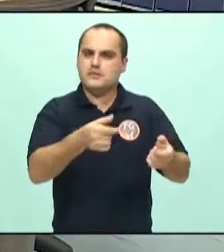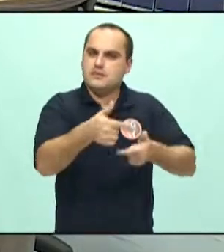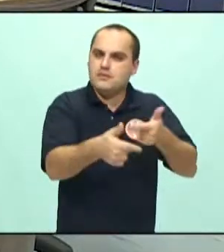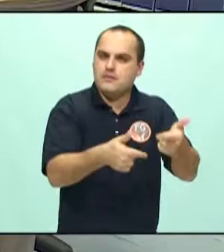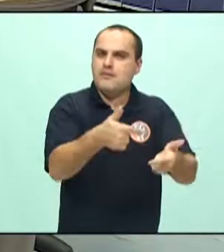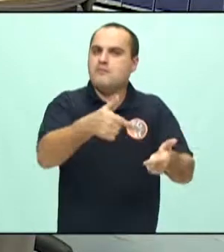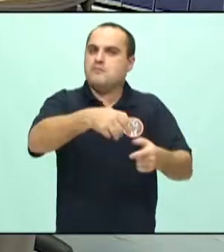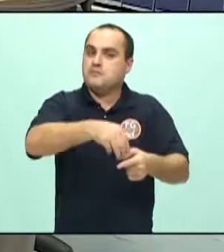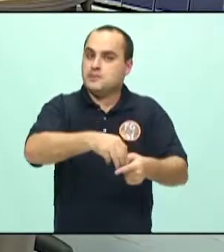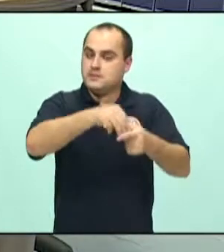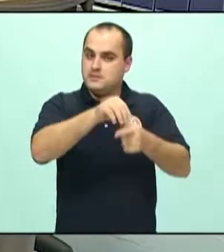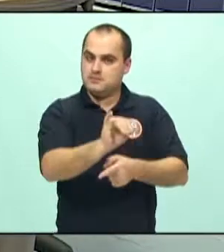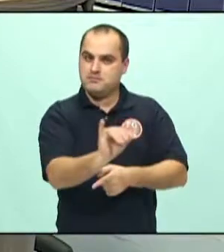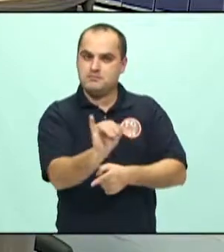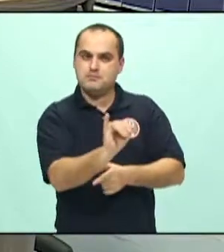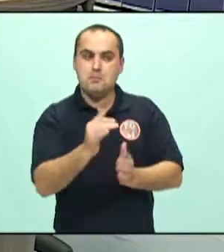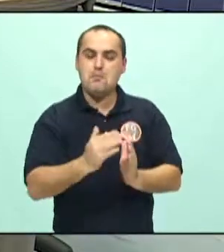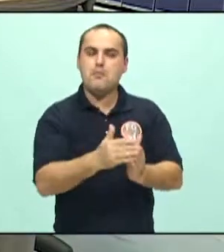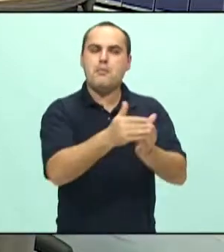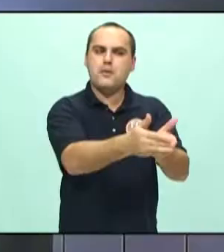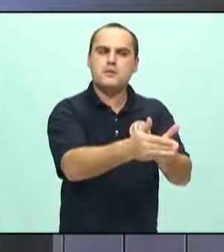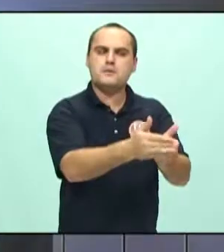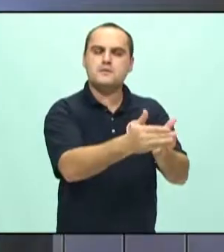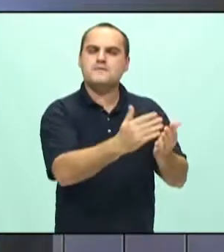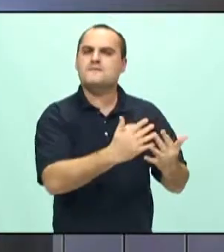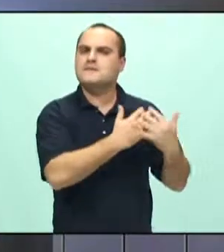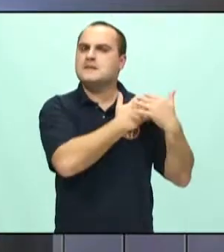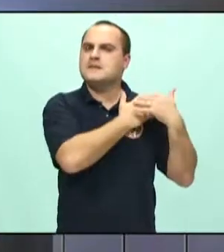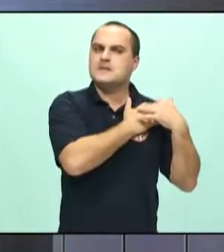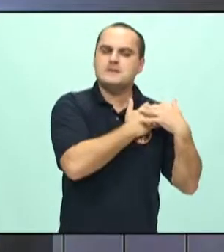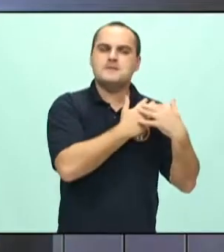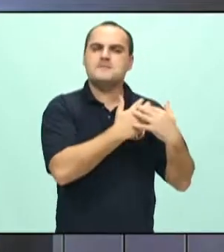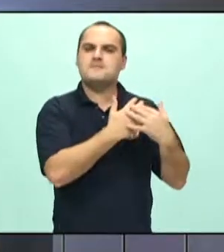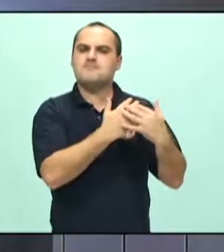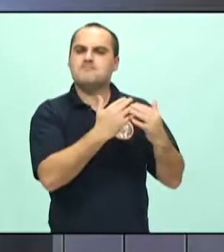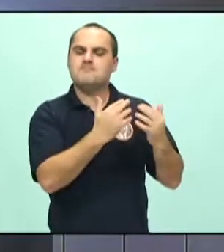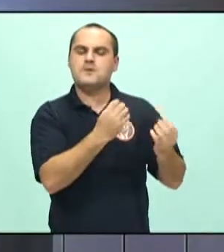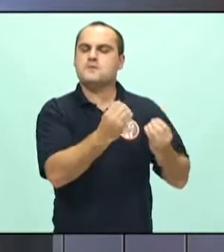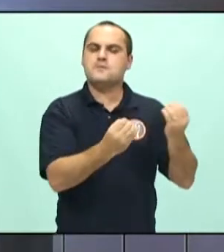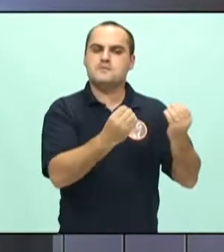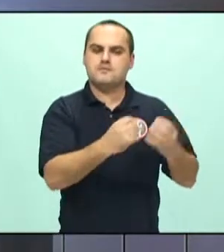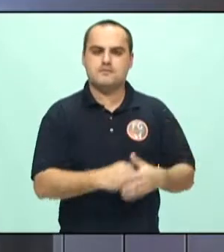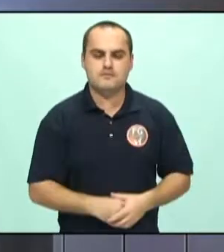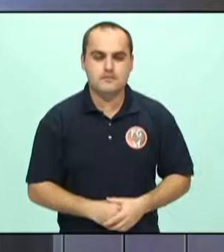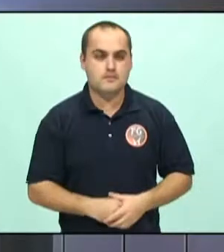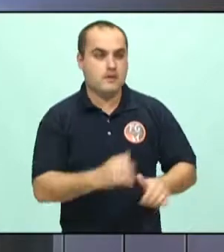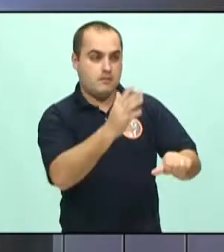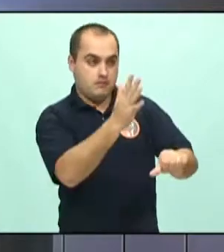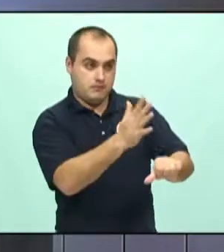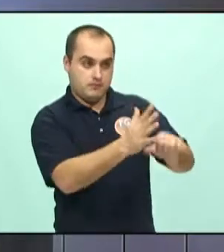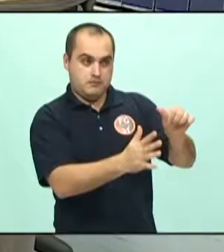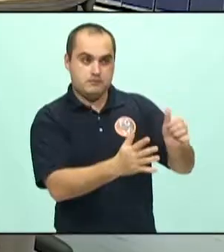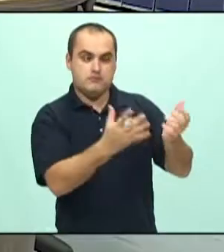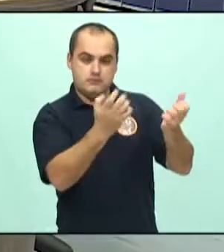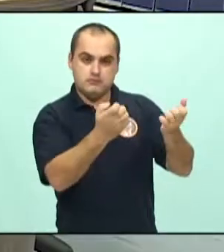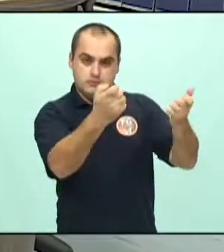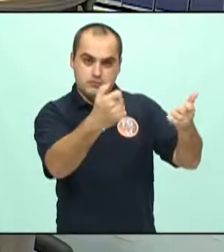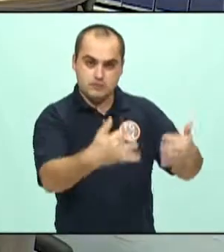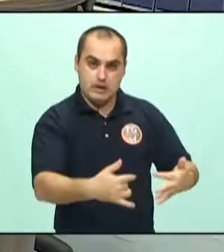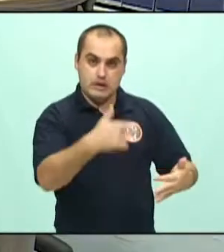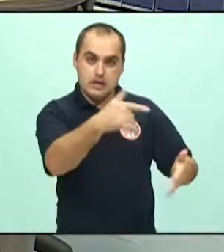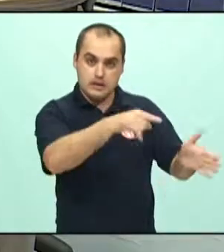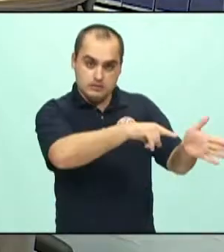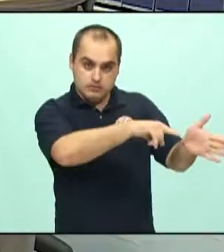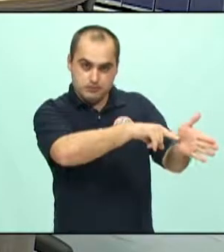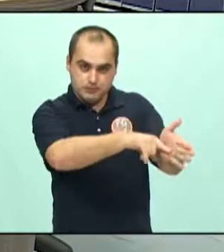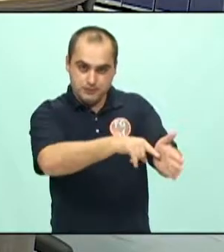quero que esse documentário Trabalhadores do Cais, o Berço de Itajaí, estreou aqui na Câmara de Vereadores na